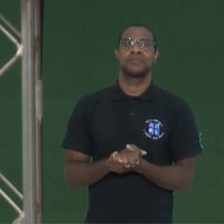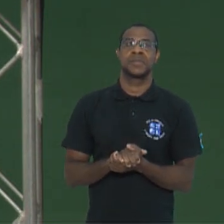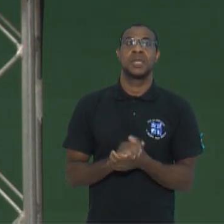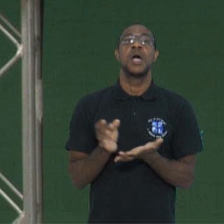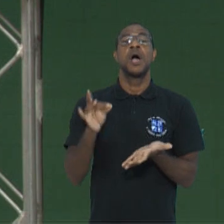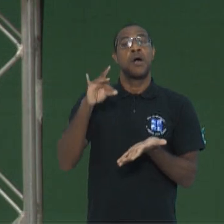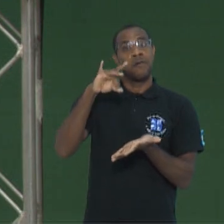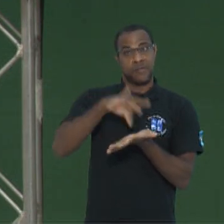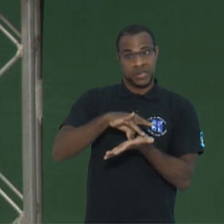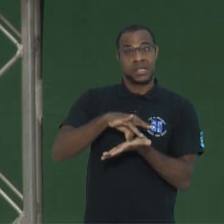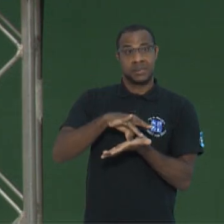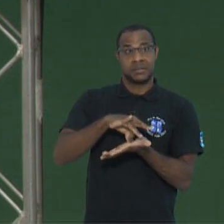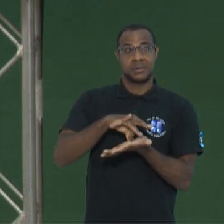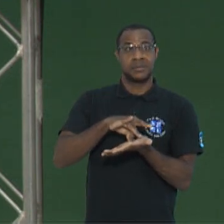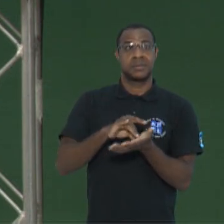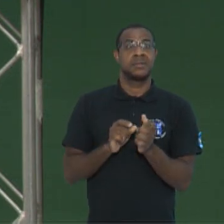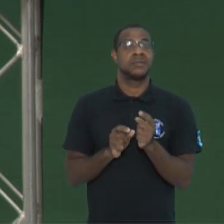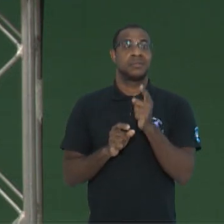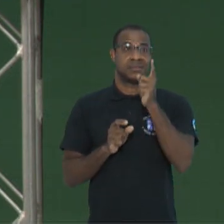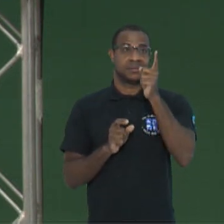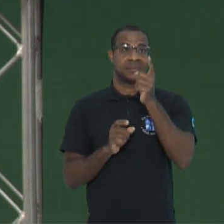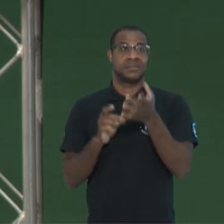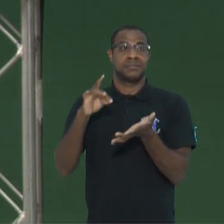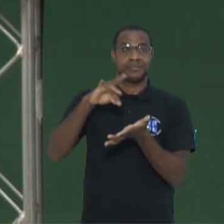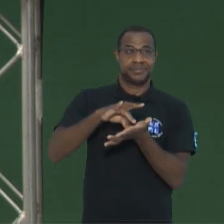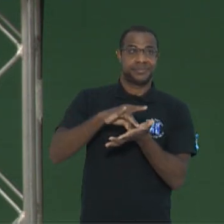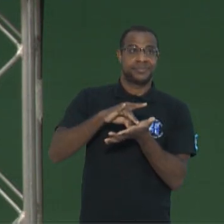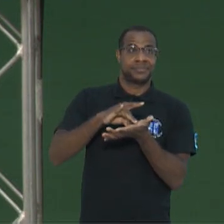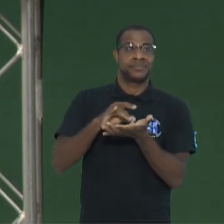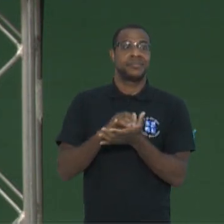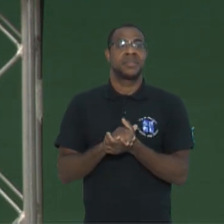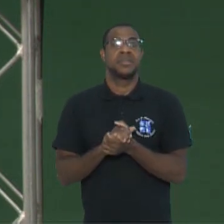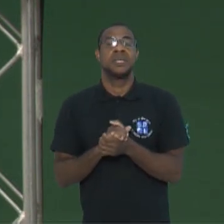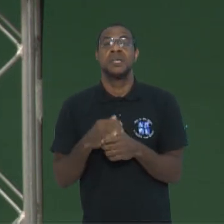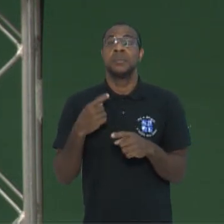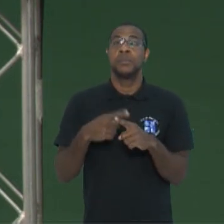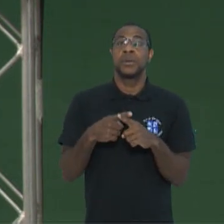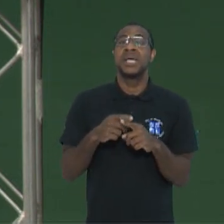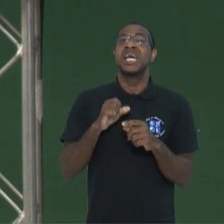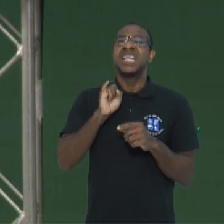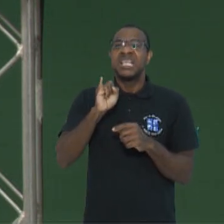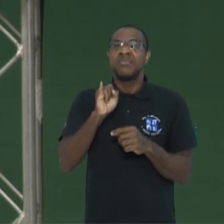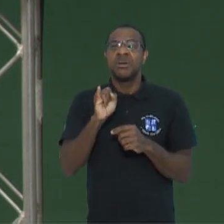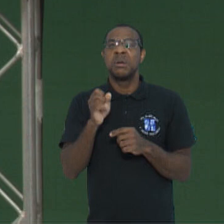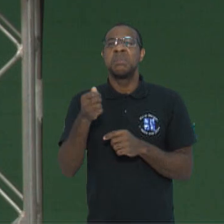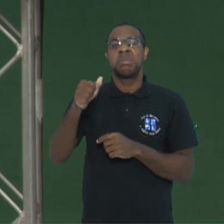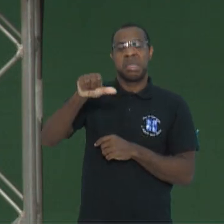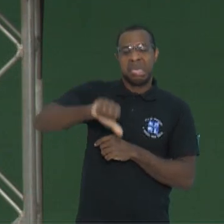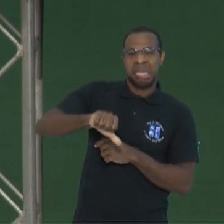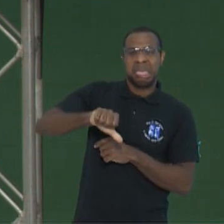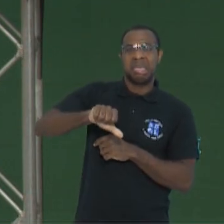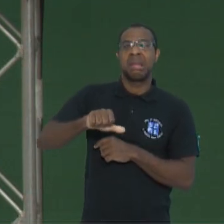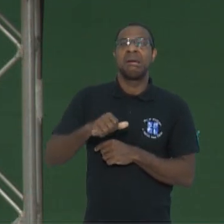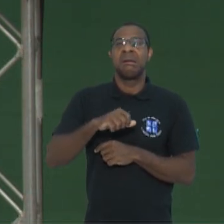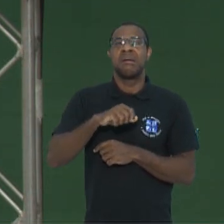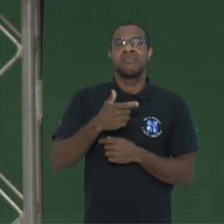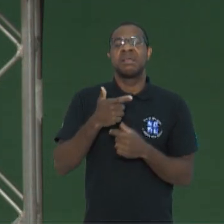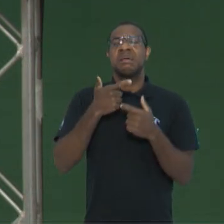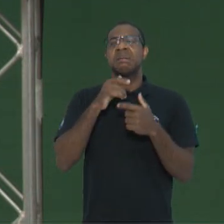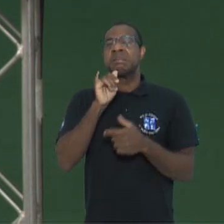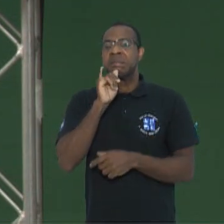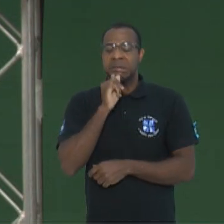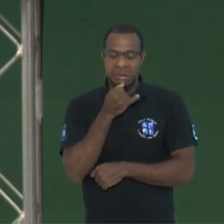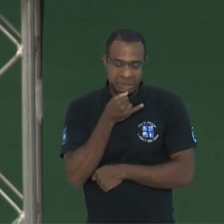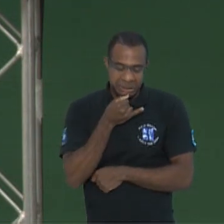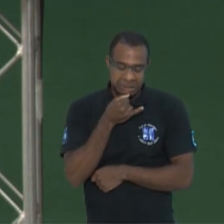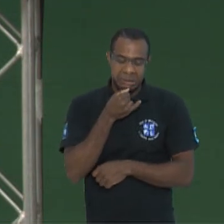Verdadeiro. Por quê? Porque se nós vamos expressar num sentido negativo, nós temos sad, que é triste,